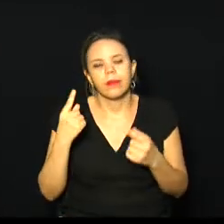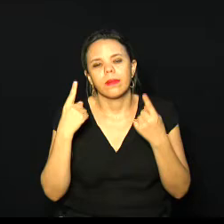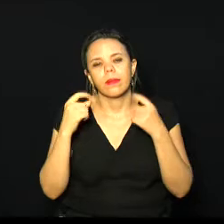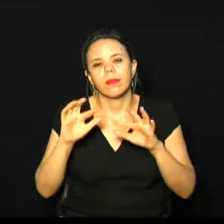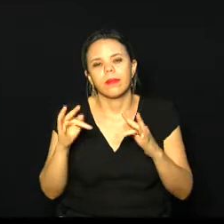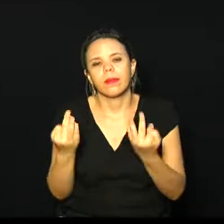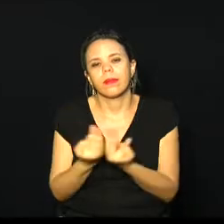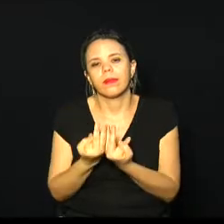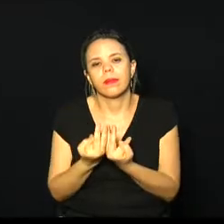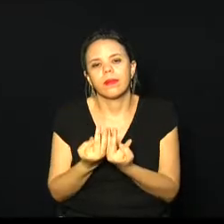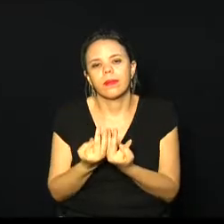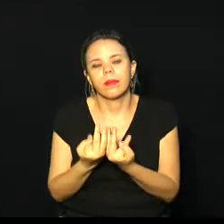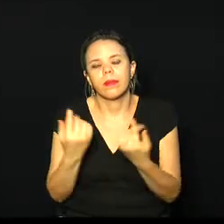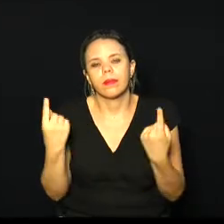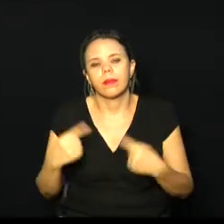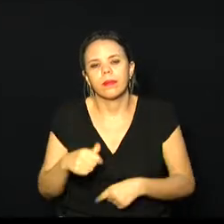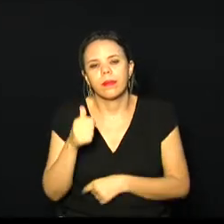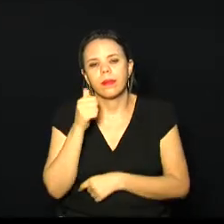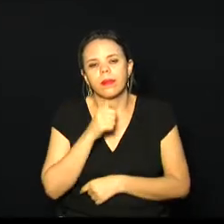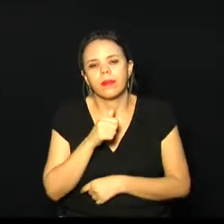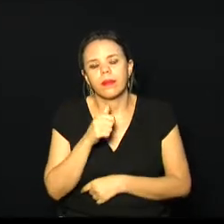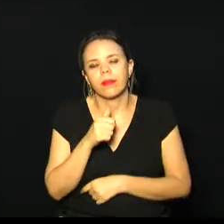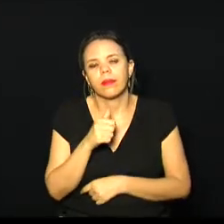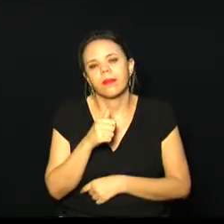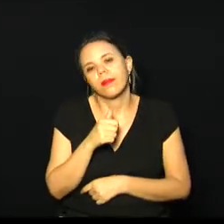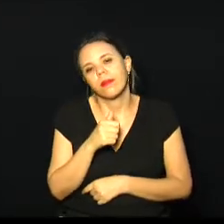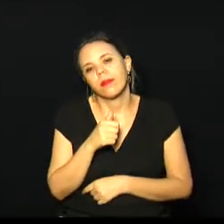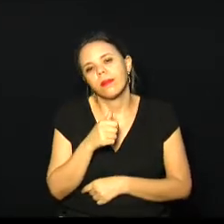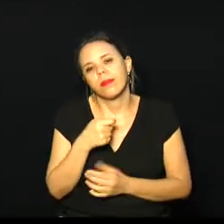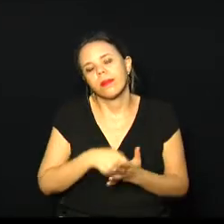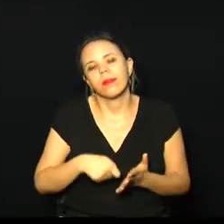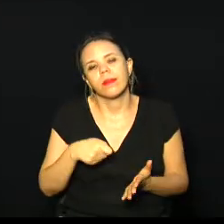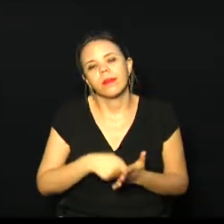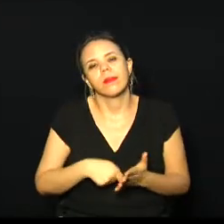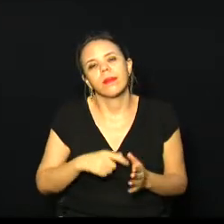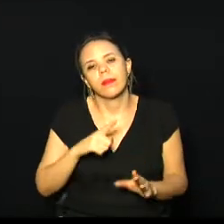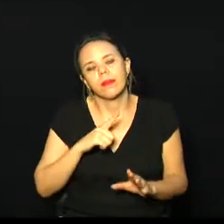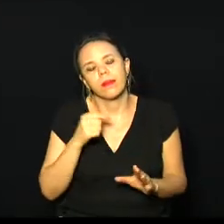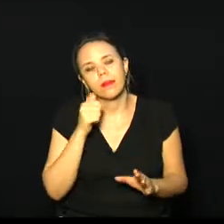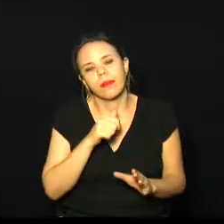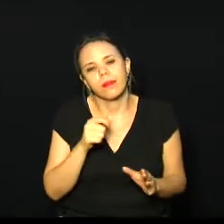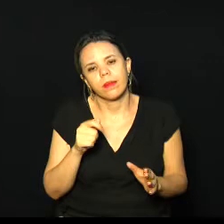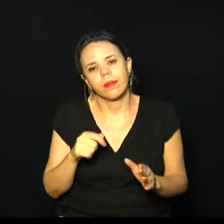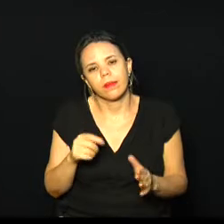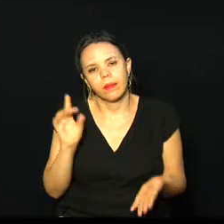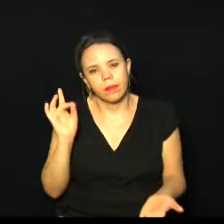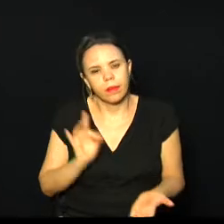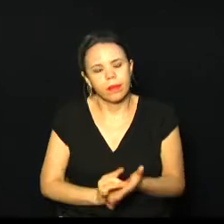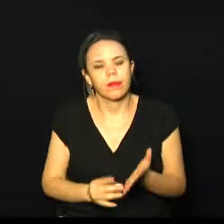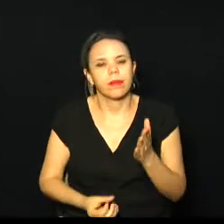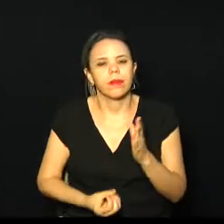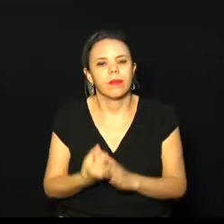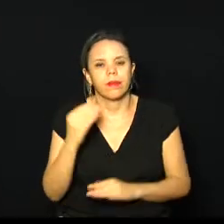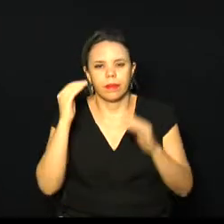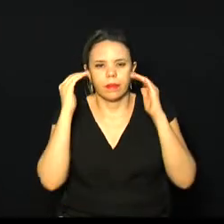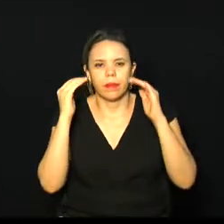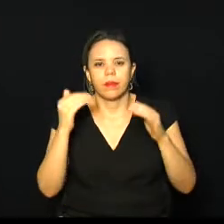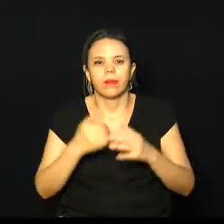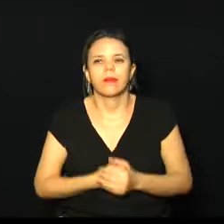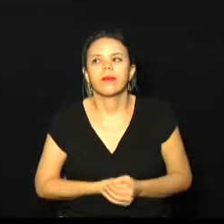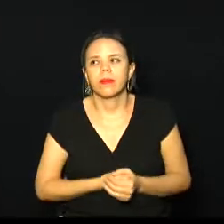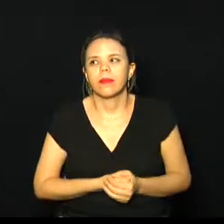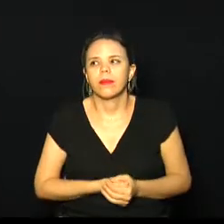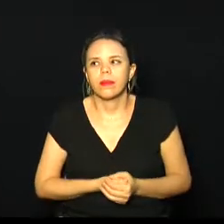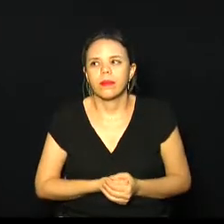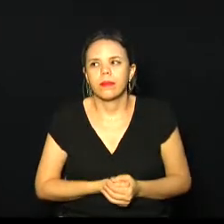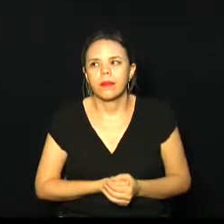familiar contra a mulher, mas ainda encontra resistência para que ela possa ser efetivamente cumprida. Né?